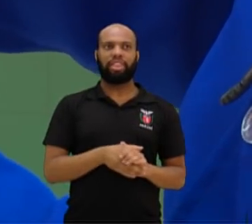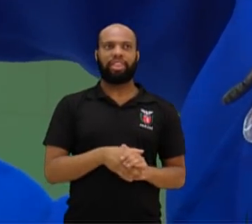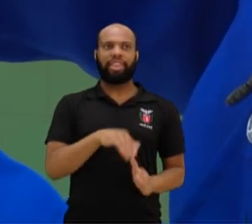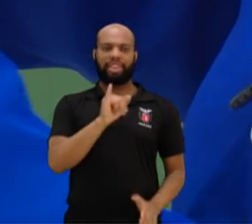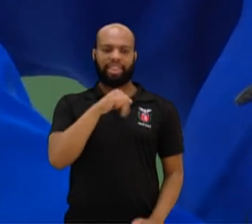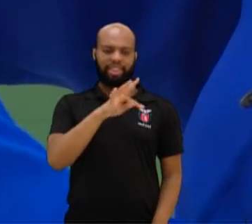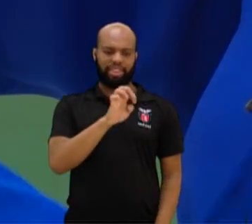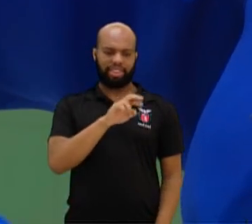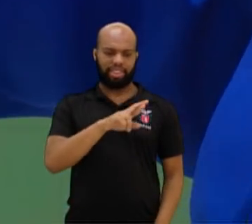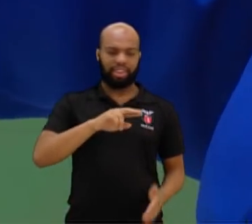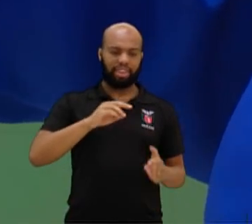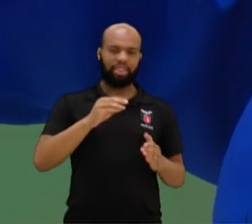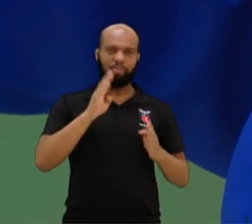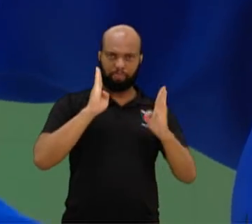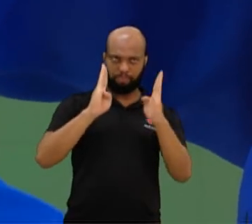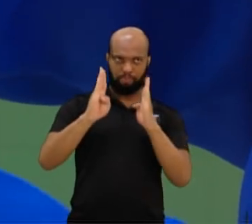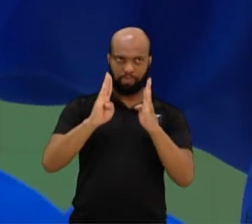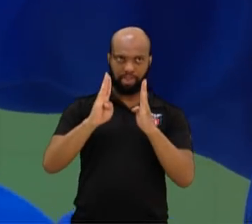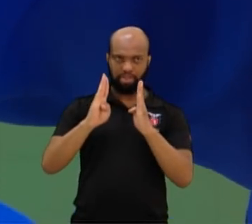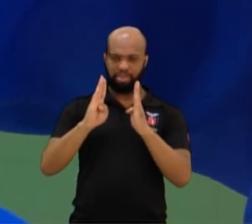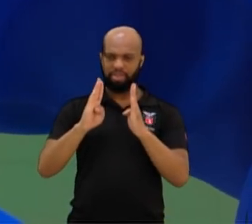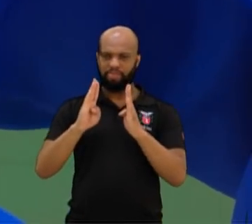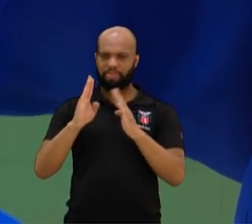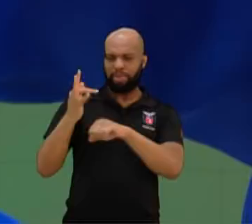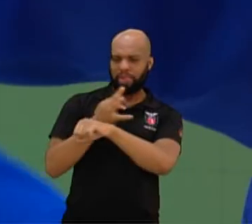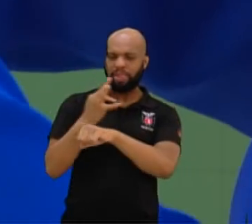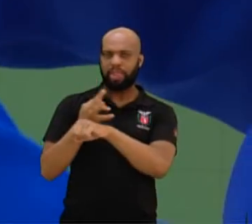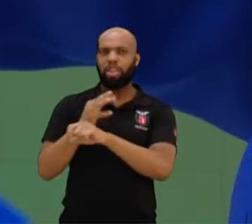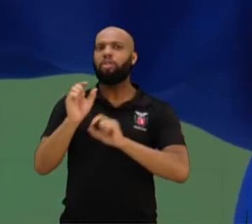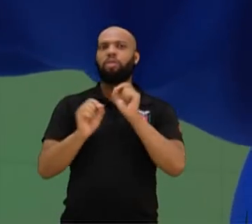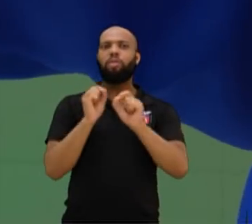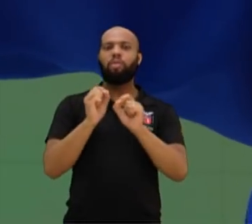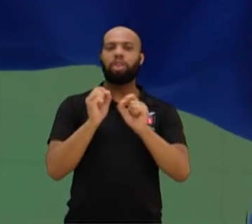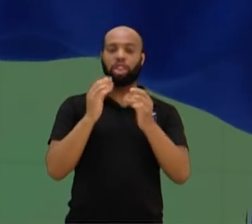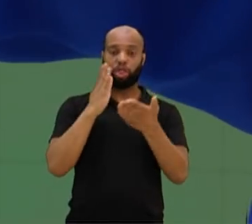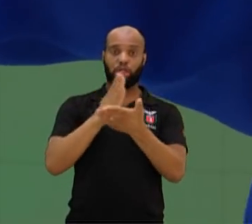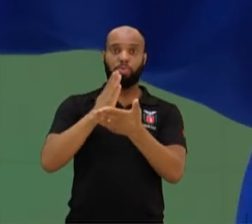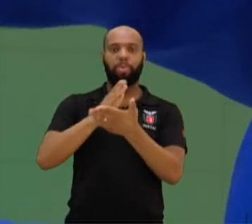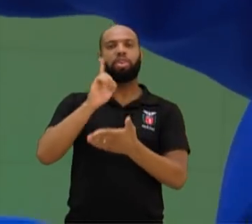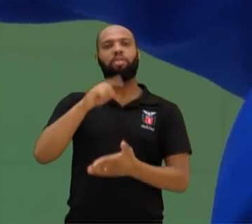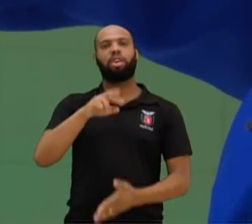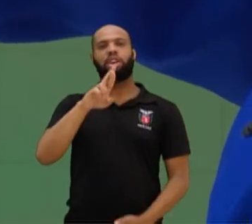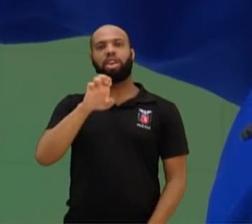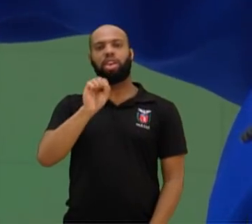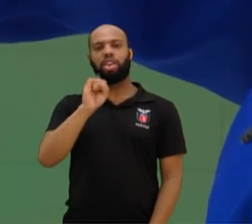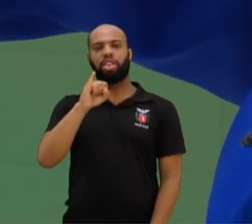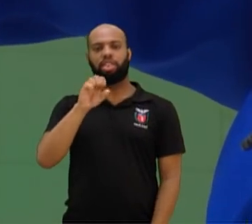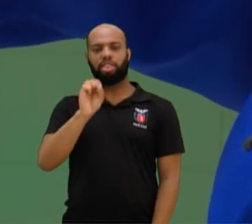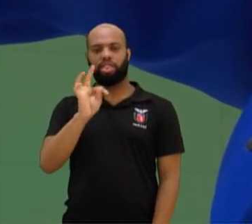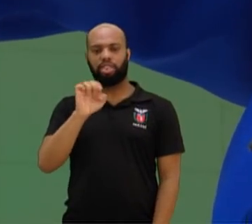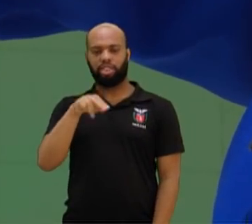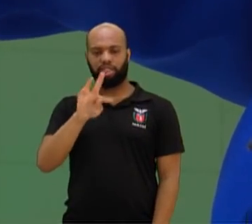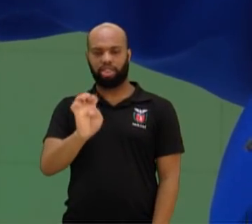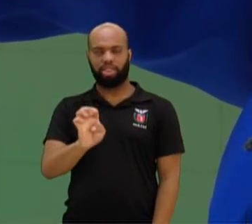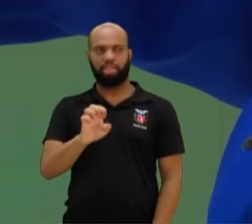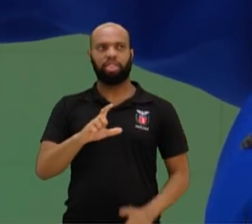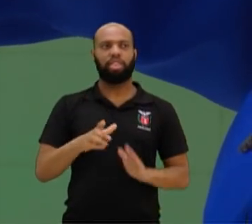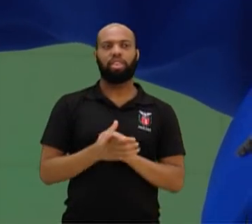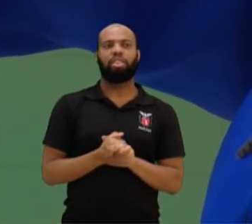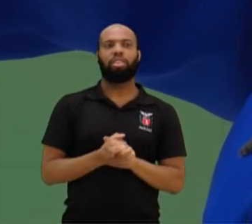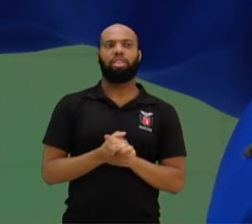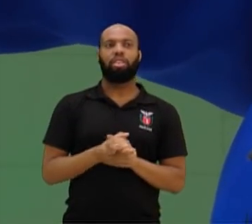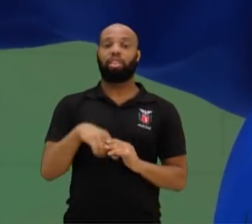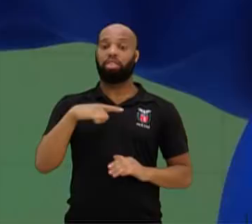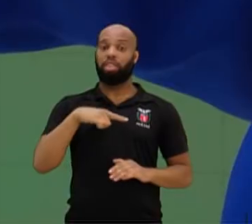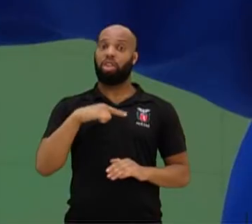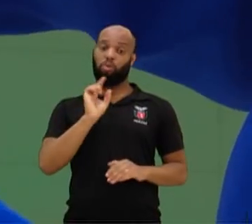Entre resistente, força resistente. Quem fica no meio é a força resistente. Entre o ponto de apoio que